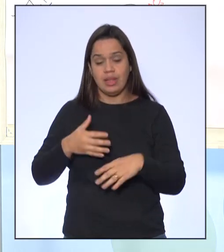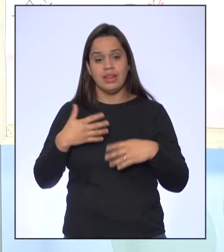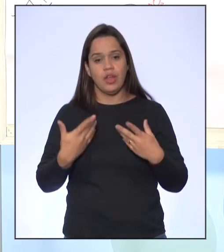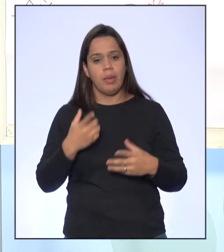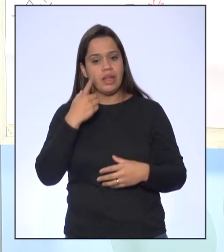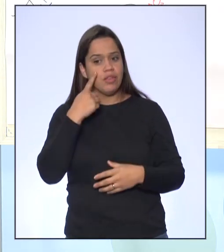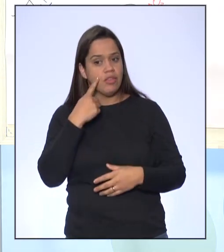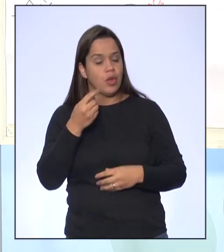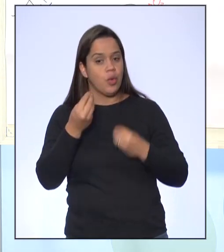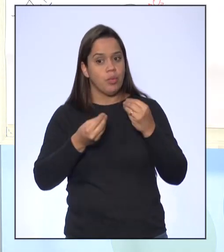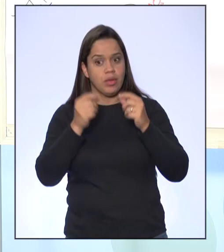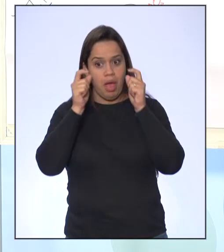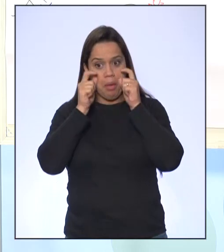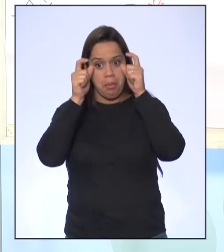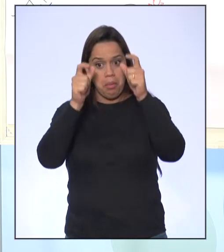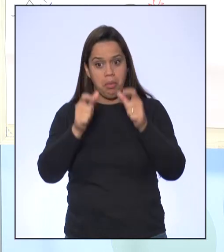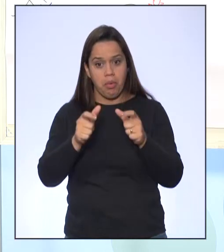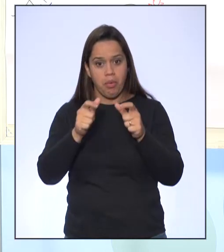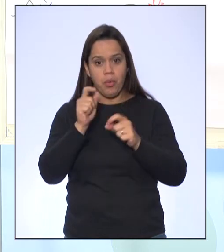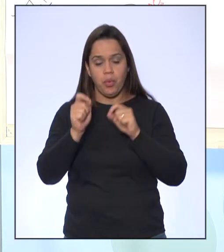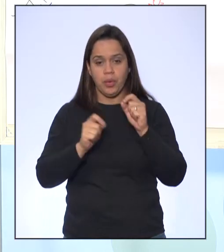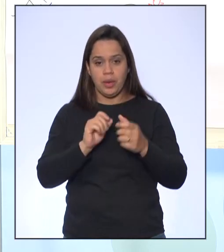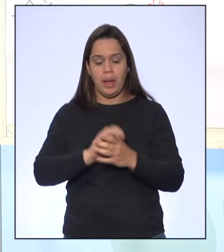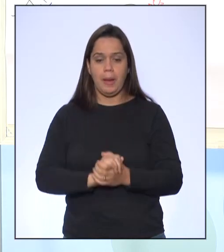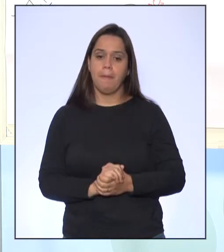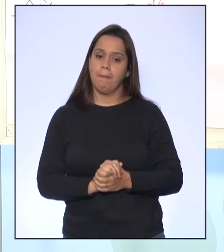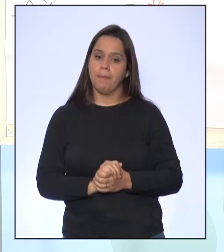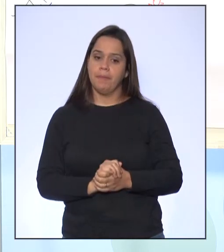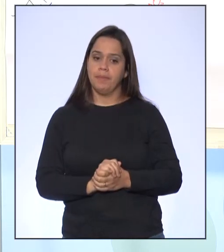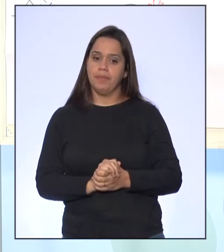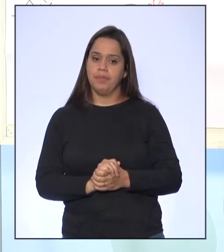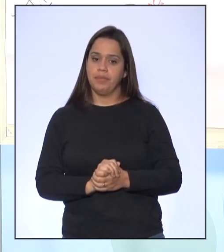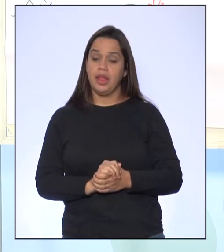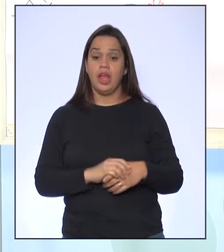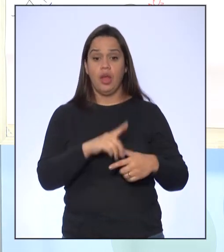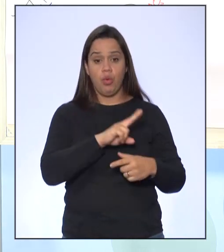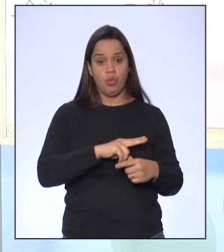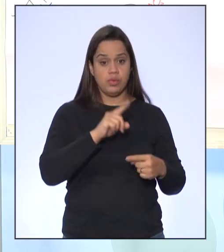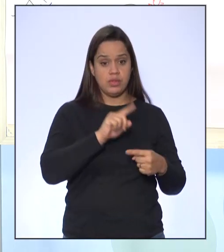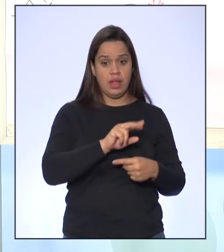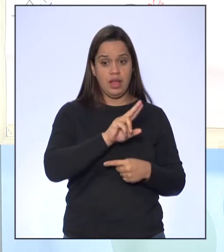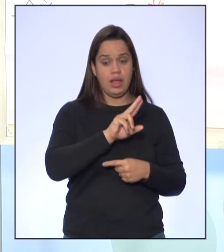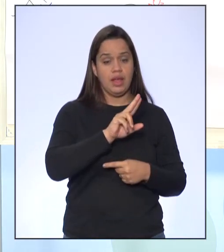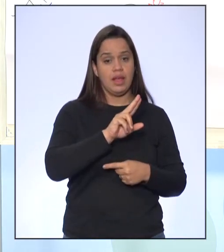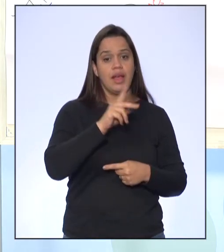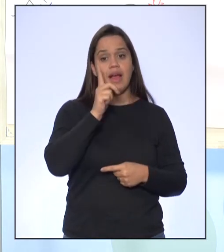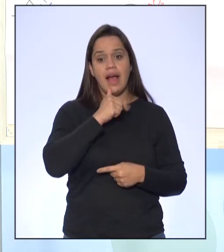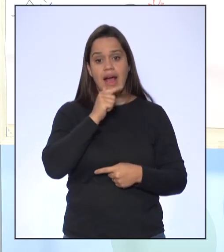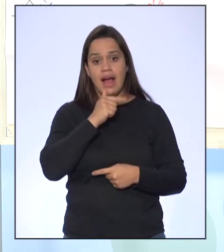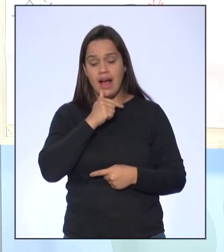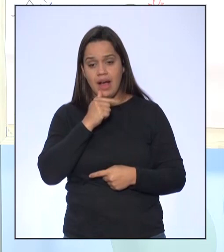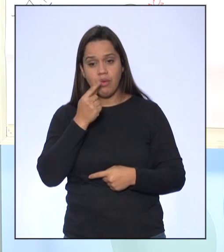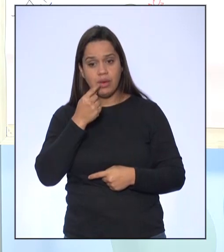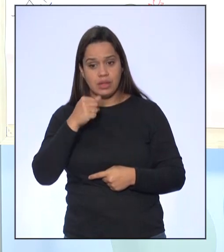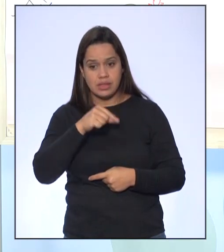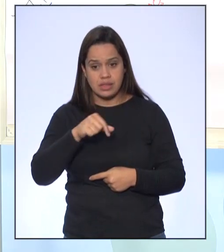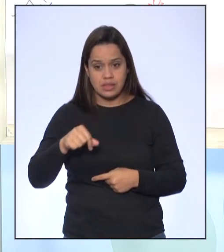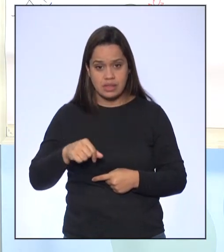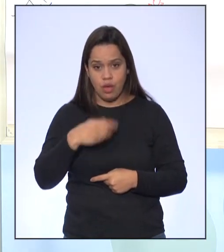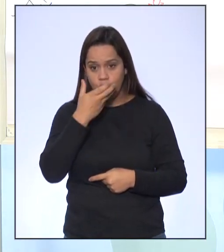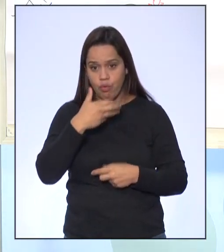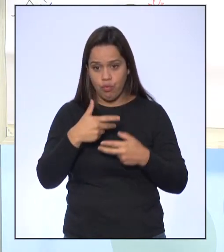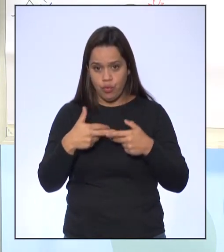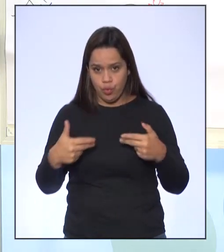que olha que interessante, Probete, eu usei água e sal de fruta e gerou gás carbônico.